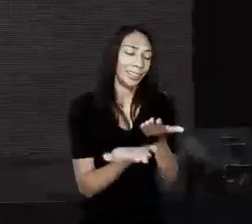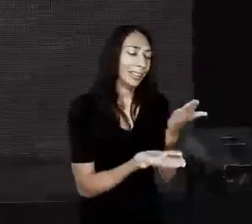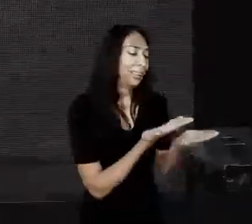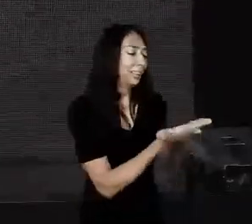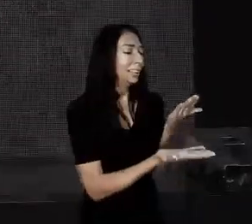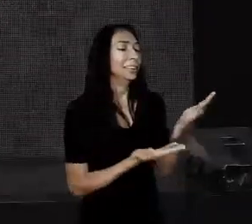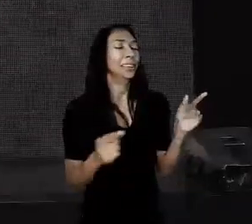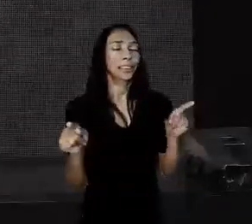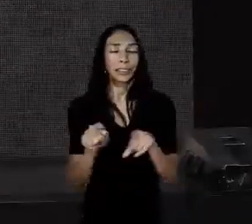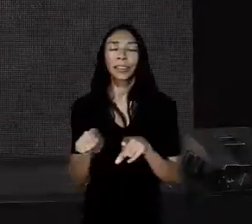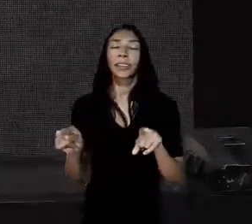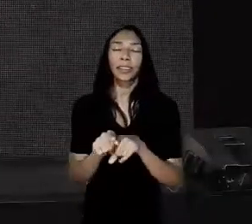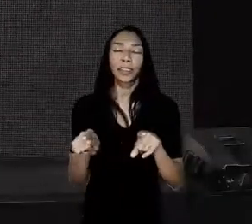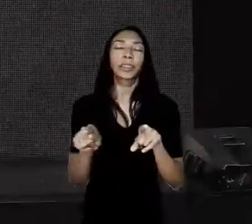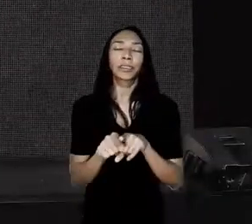pessoas.